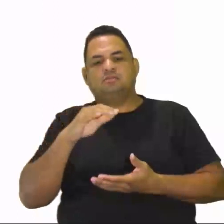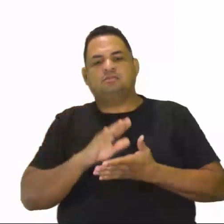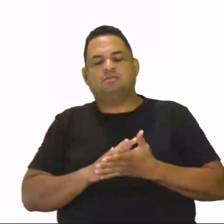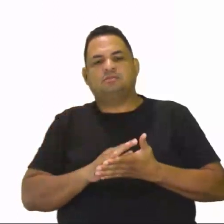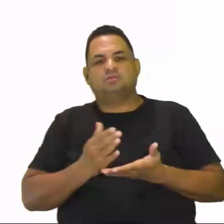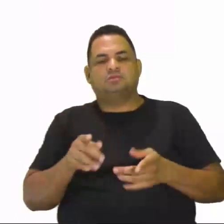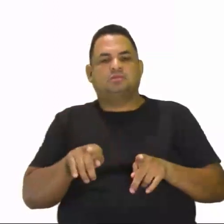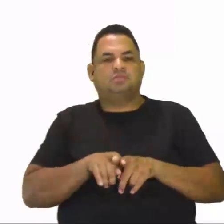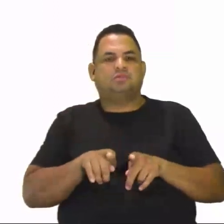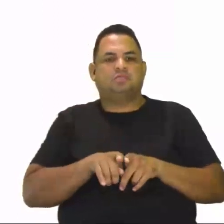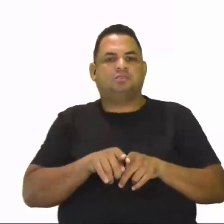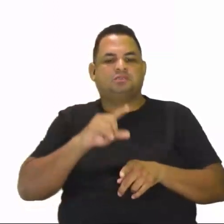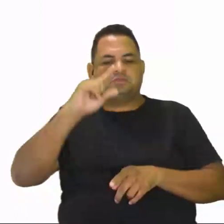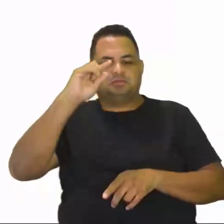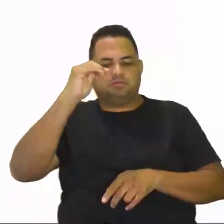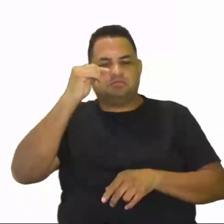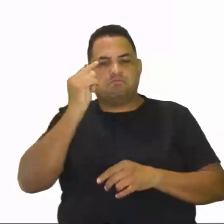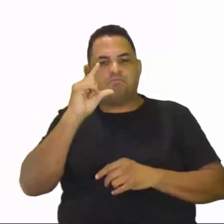até que 5. O